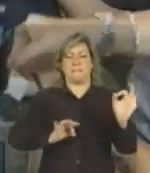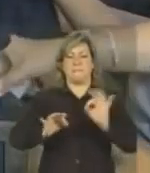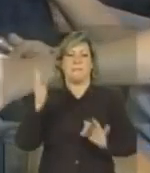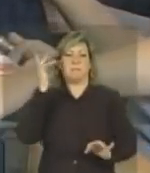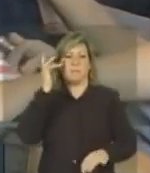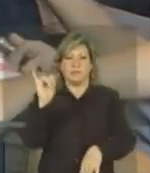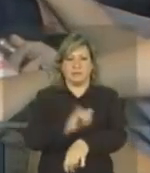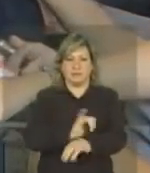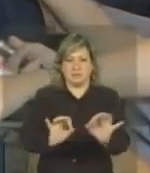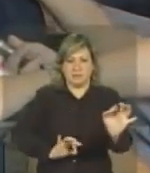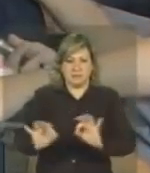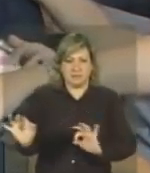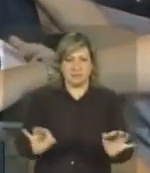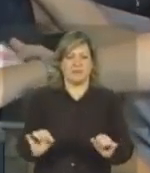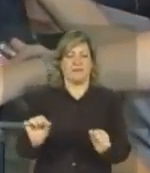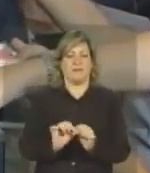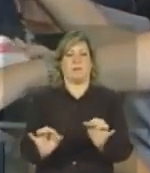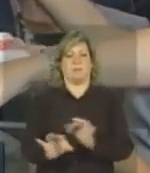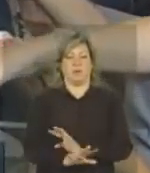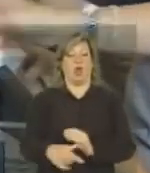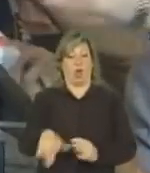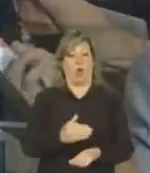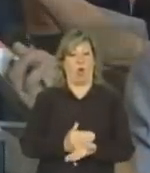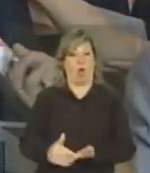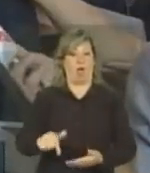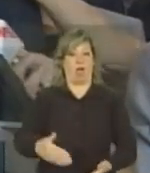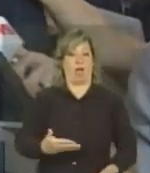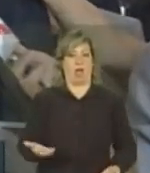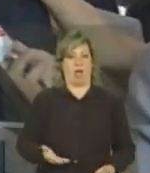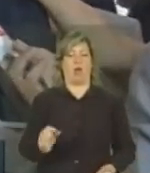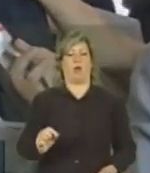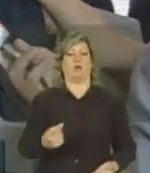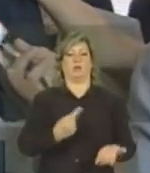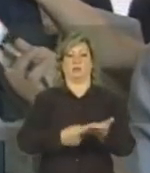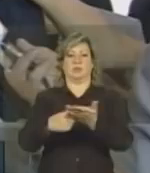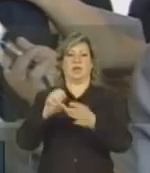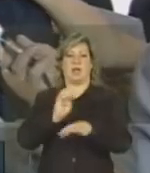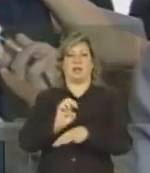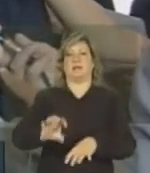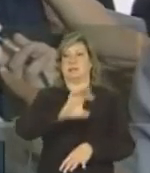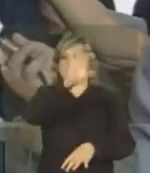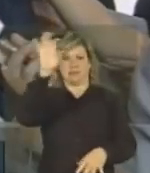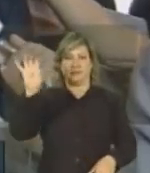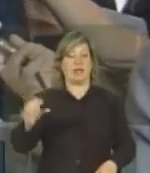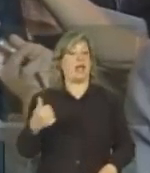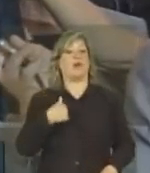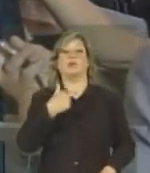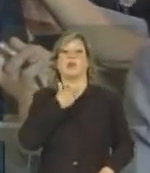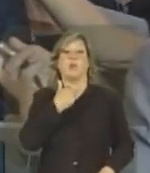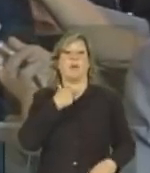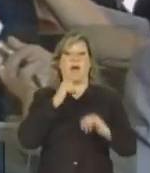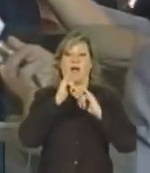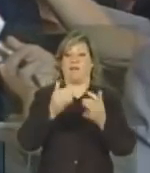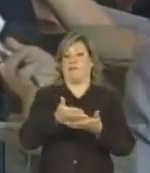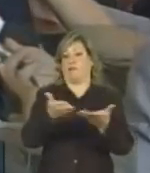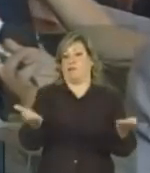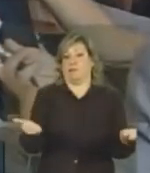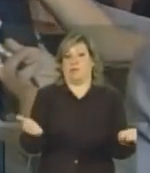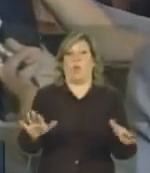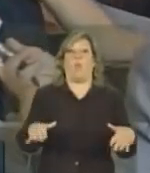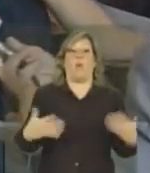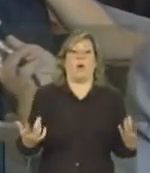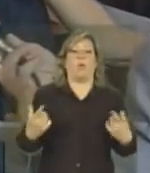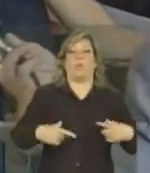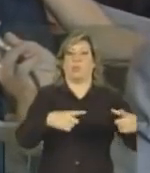estratégico fechado e vamos iniciar agora a fase de pactuação com os estados. Eu não posso dizer a vocês quais serão as